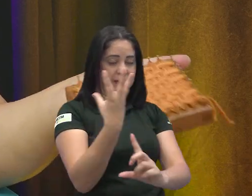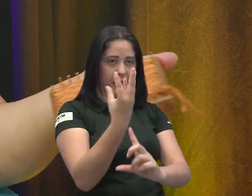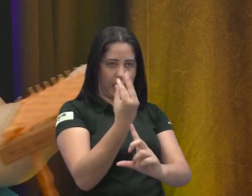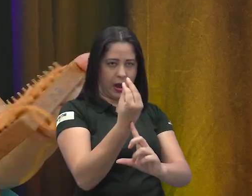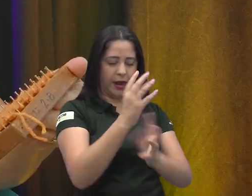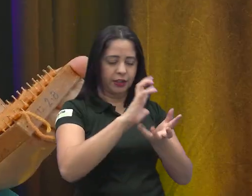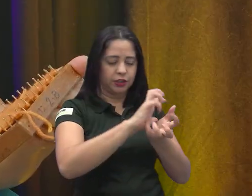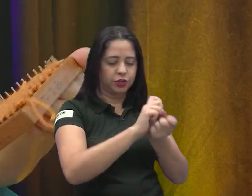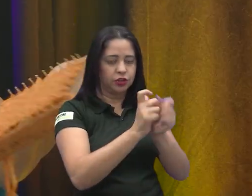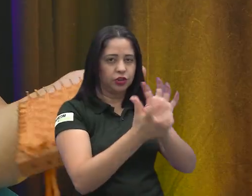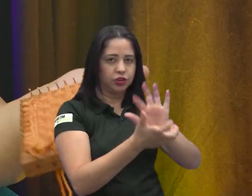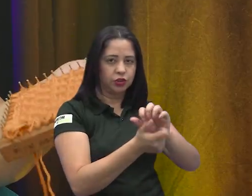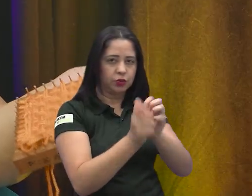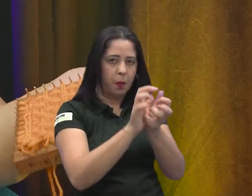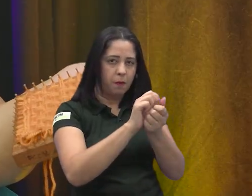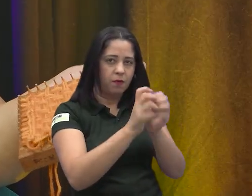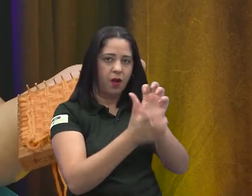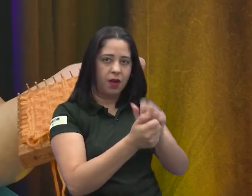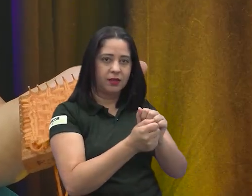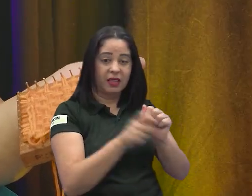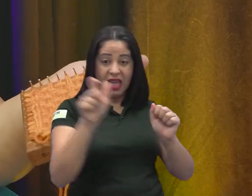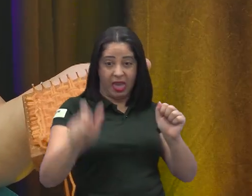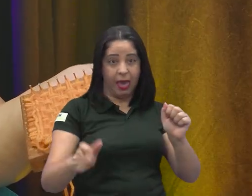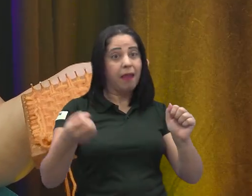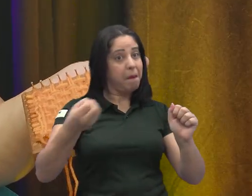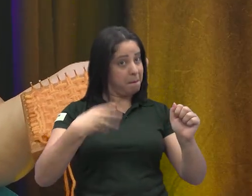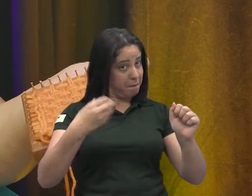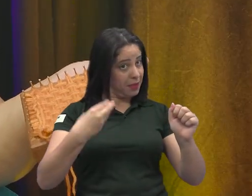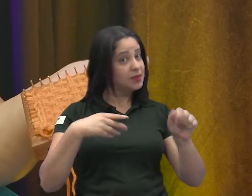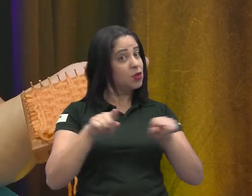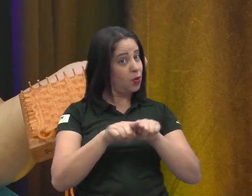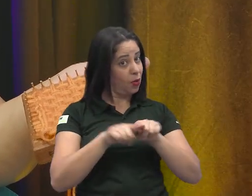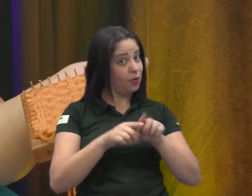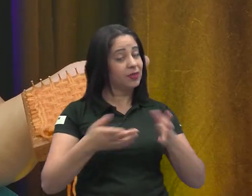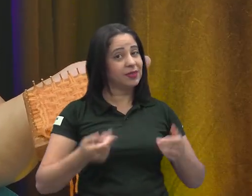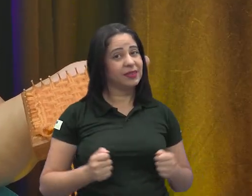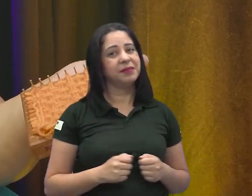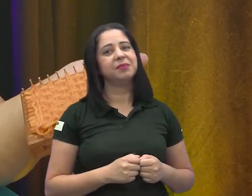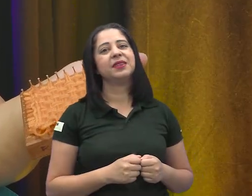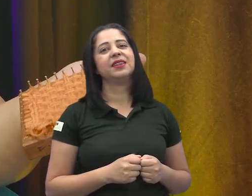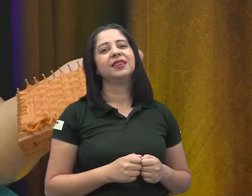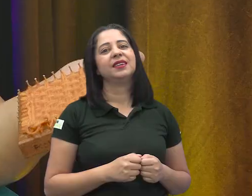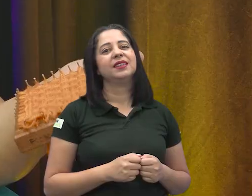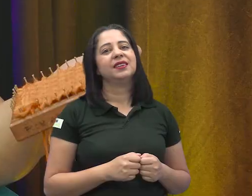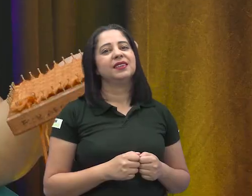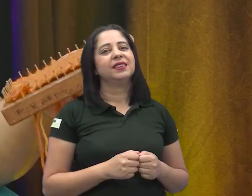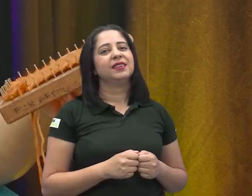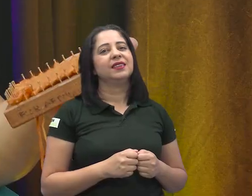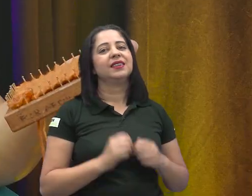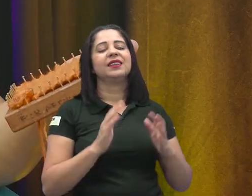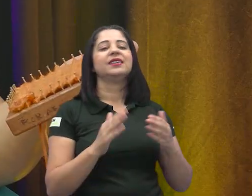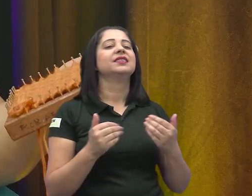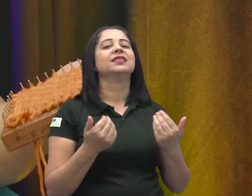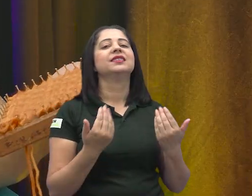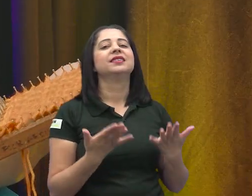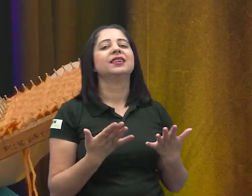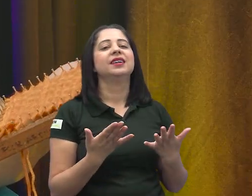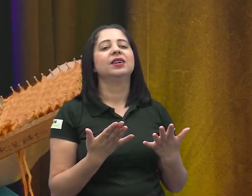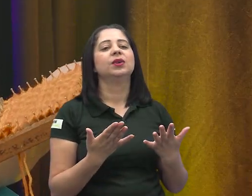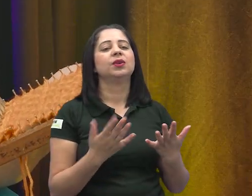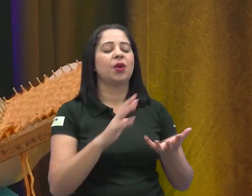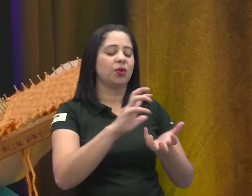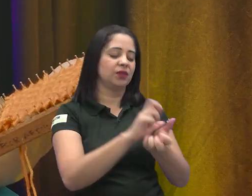né? O primeiro contato com a arte do barro foi minha mãe que também me ensinou, né? Então, tem essa coisa